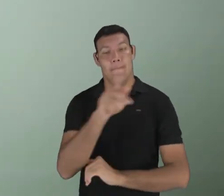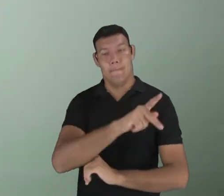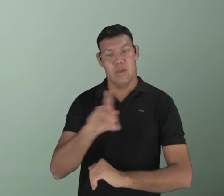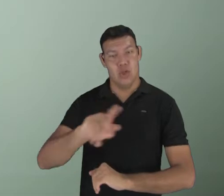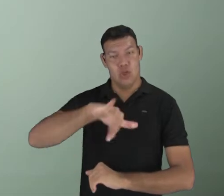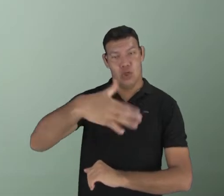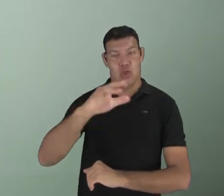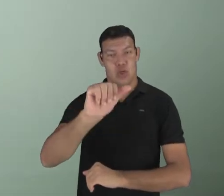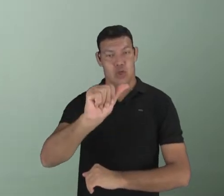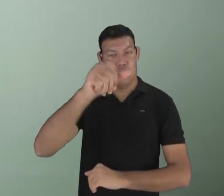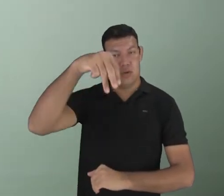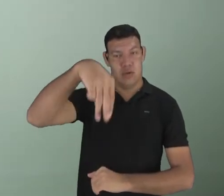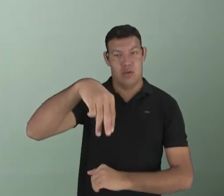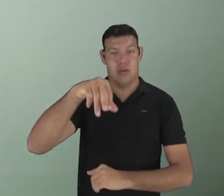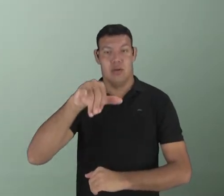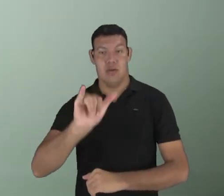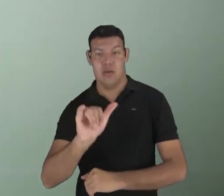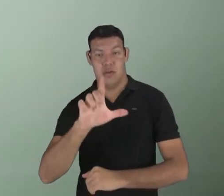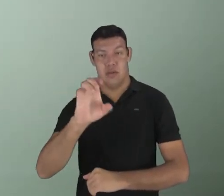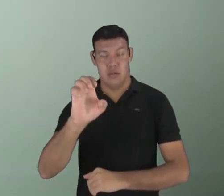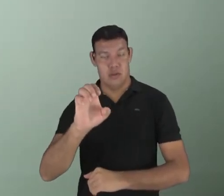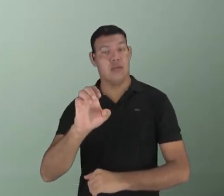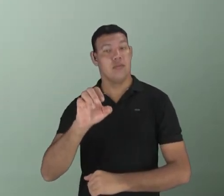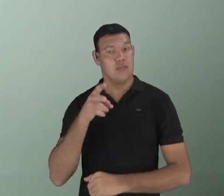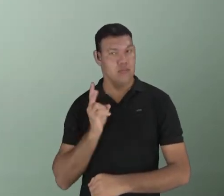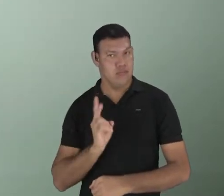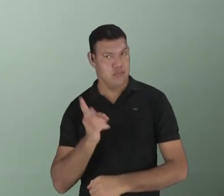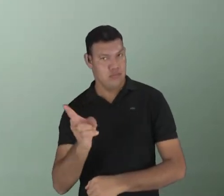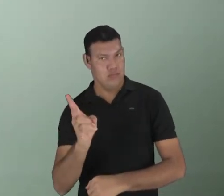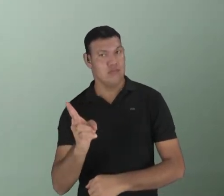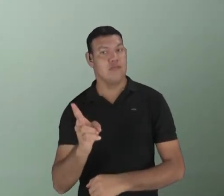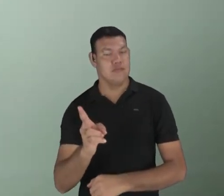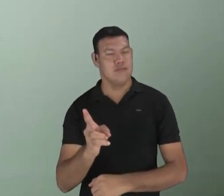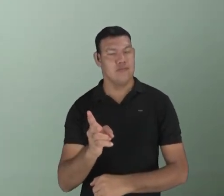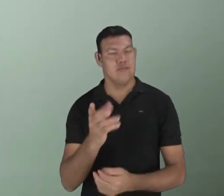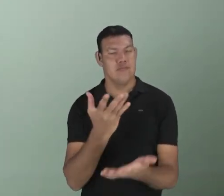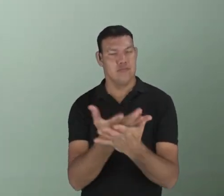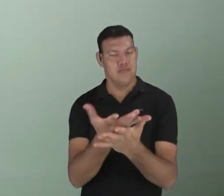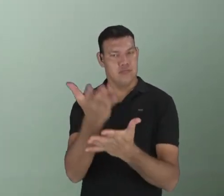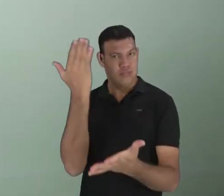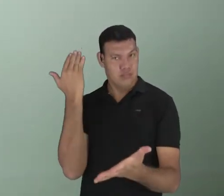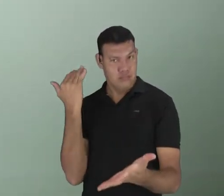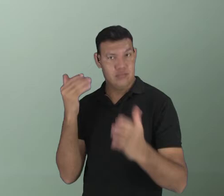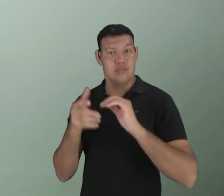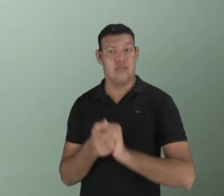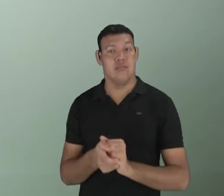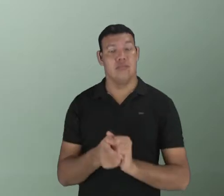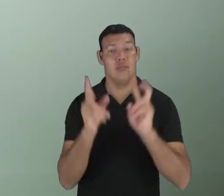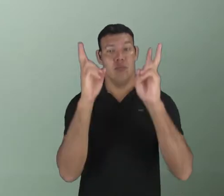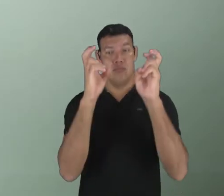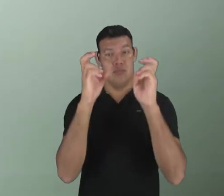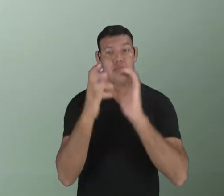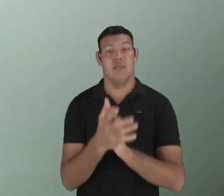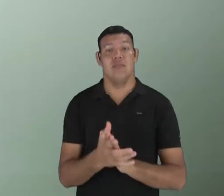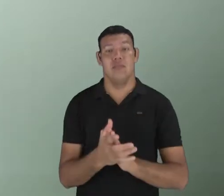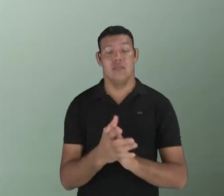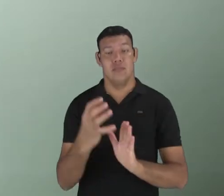e nosso conteúdo de hoje é dando continuidade à nossa última aula, que é o quê? Sobre o